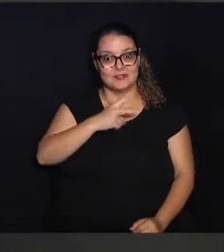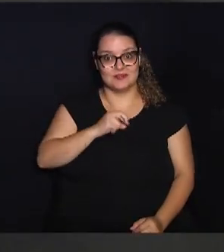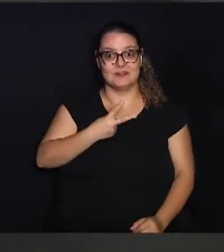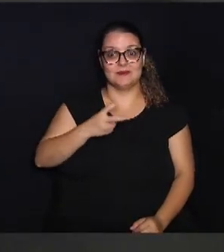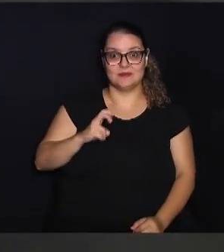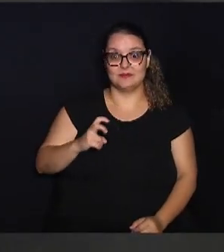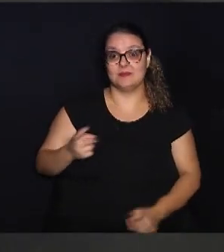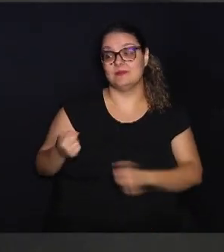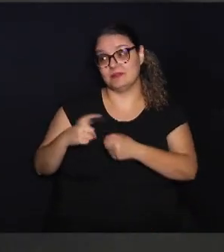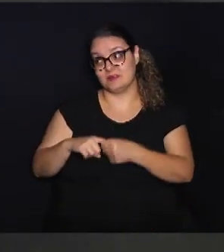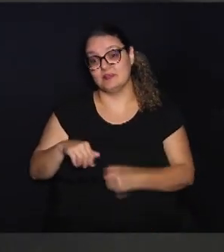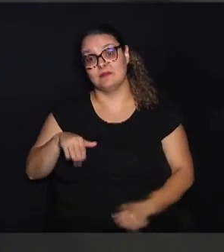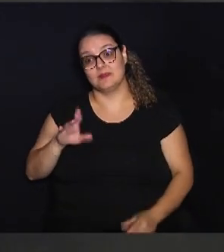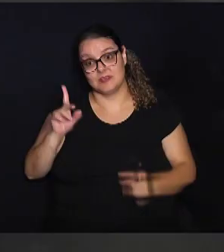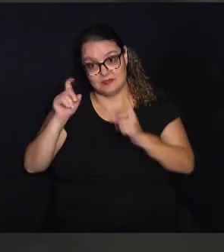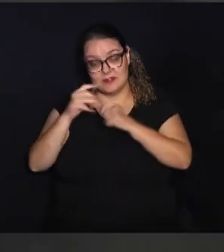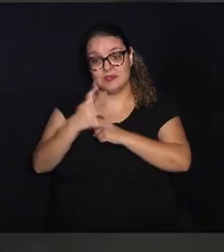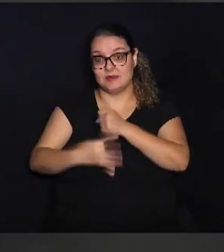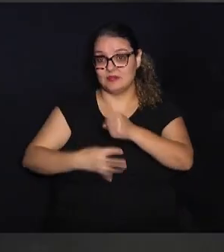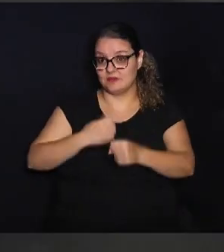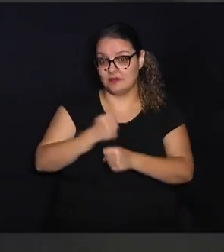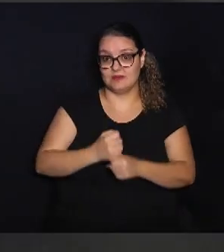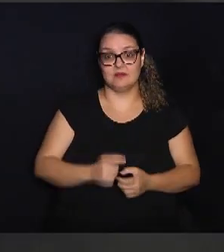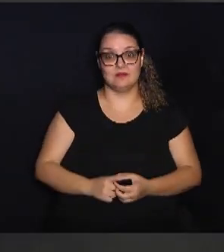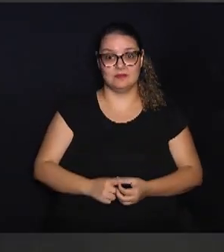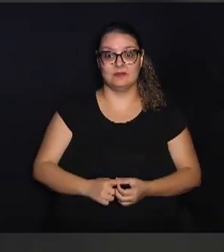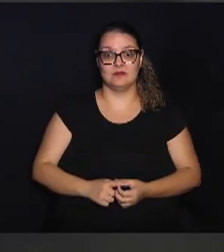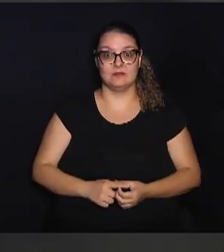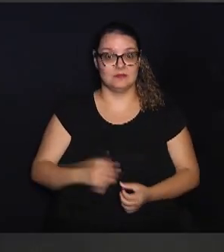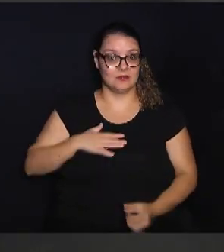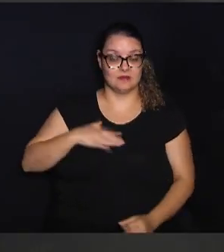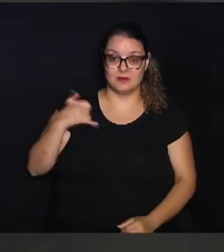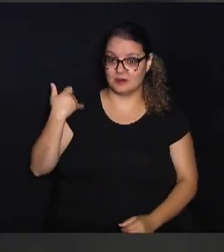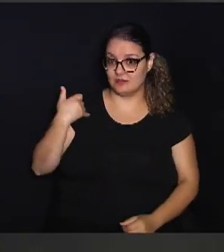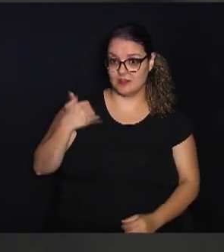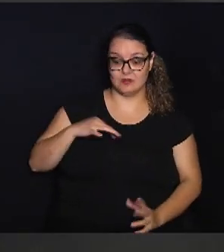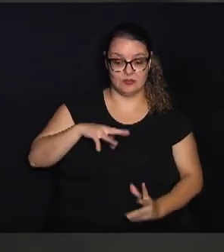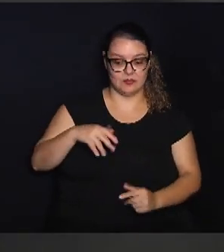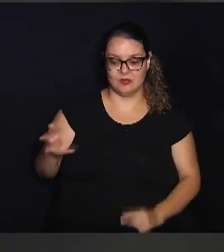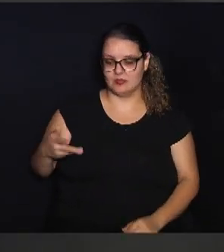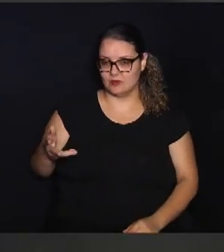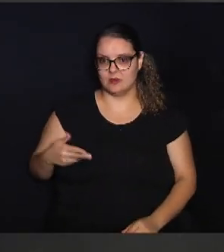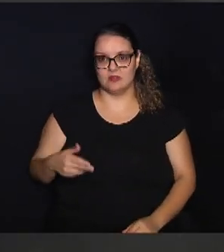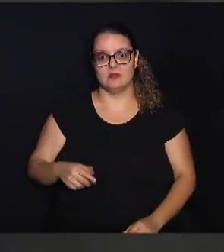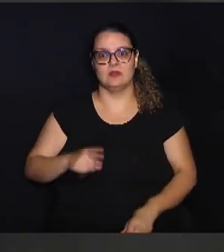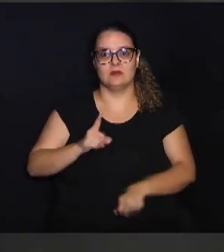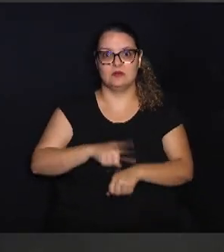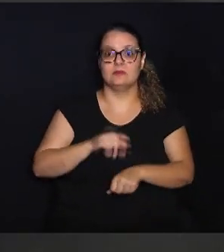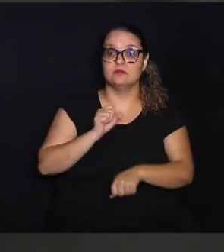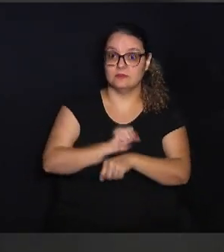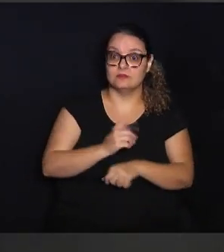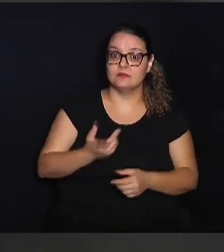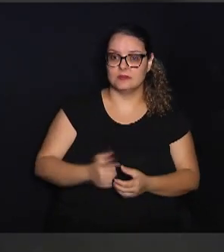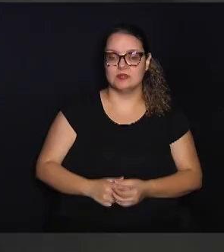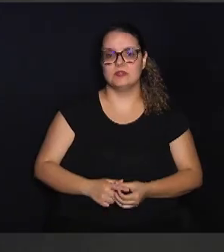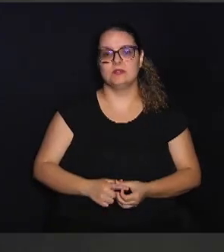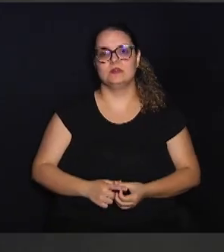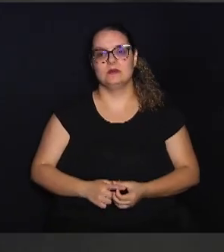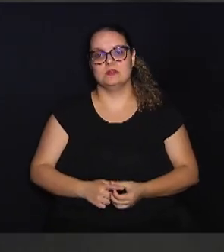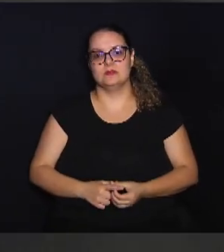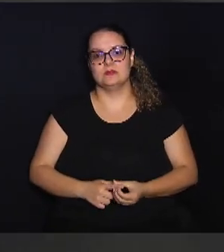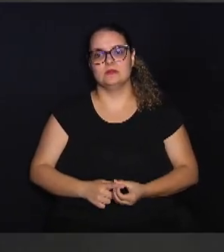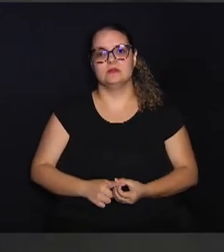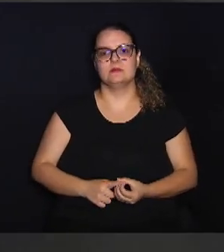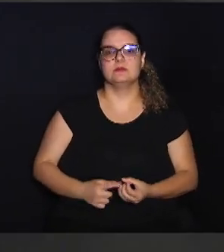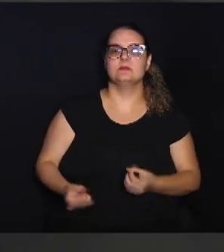minha idade. 4 anos hoje, com o mundo na velocidade que está, é muito tempo parado. Então para retomar é muito difícil.